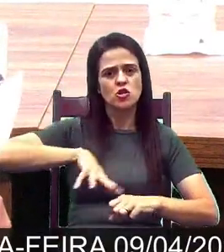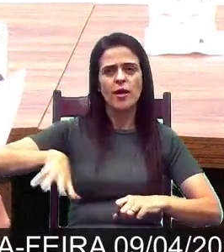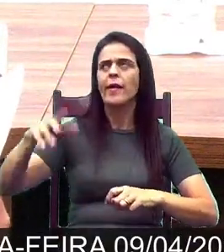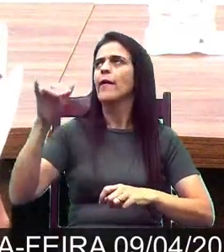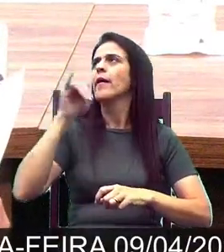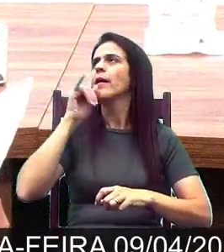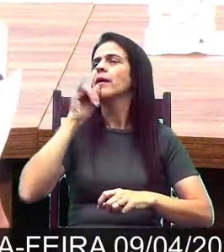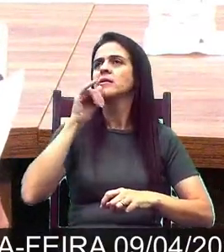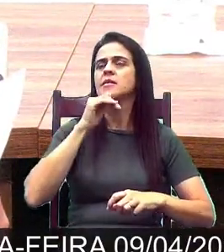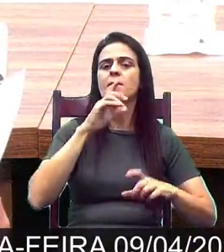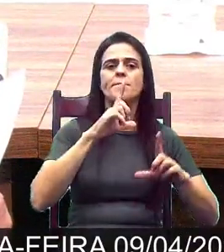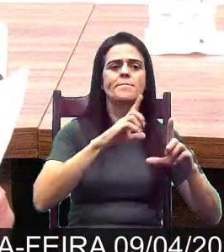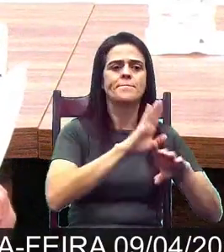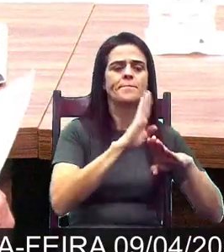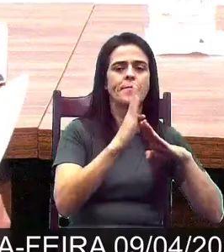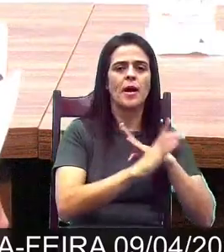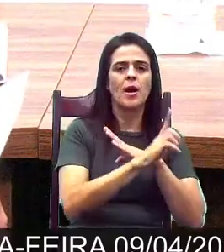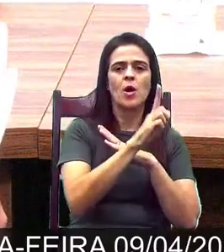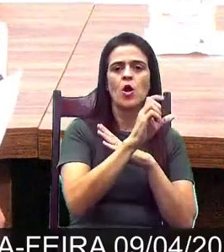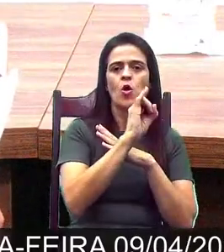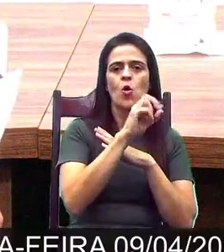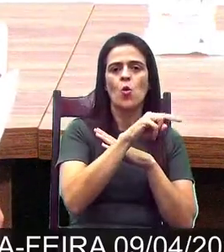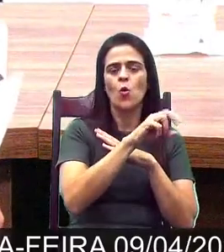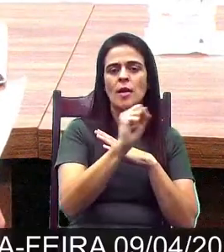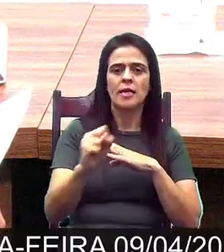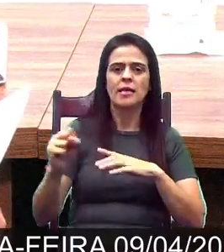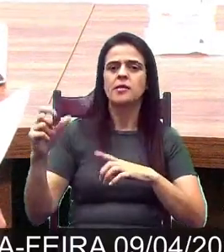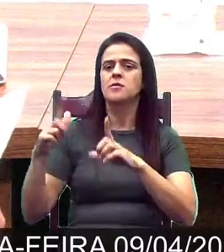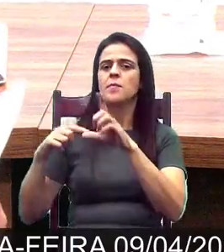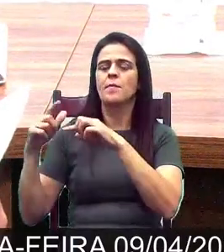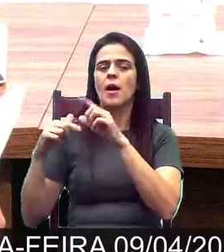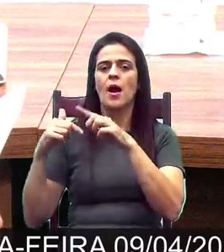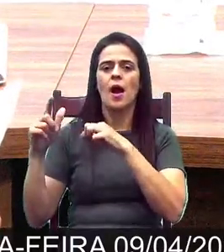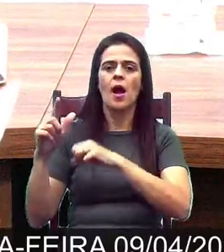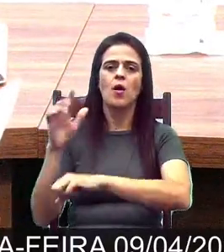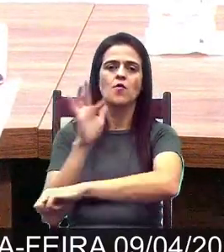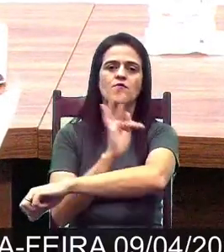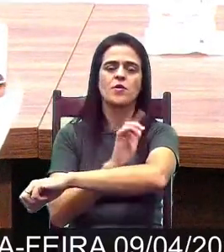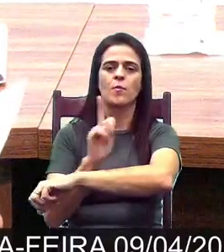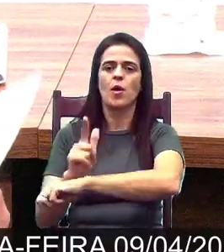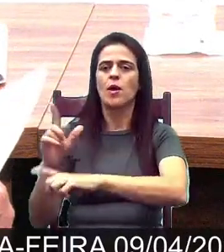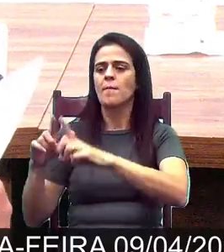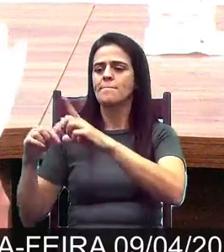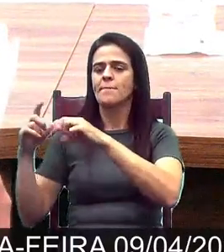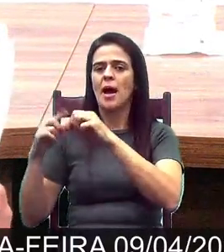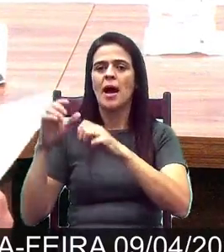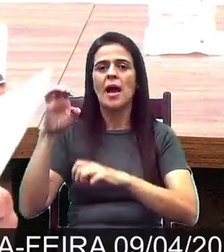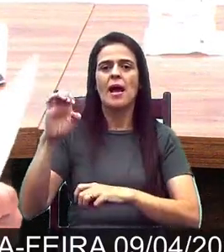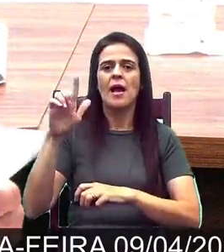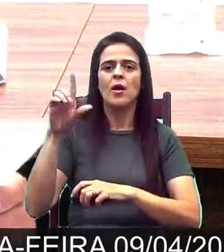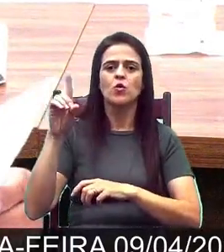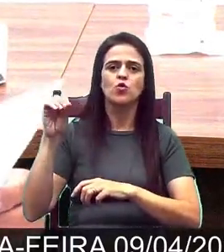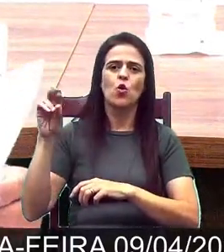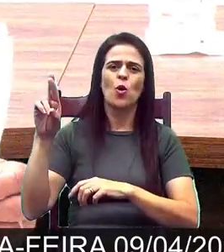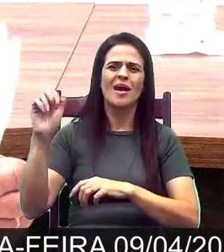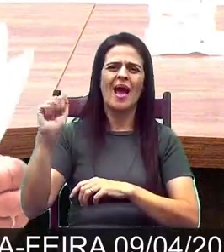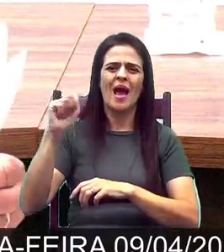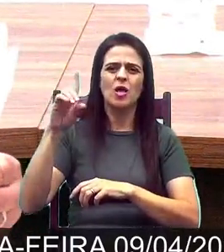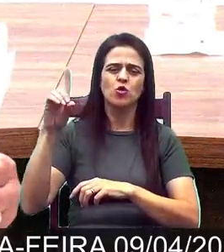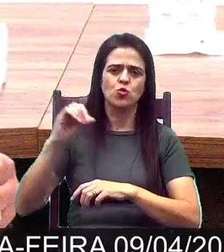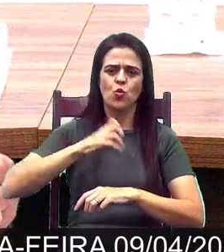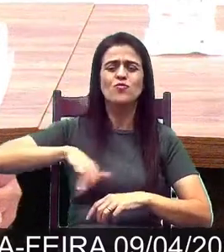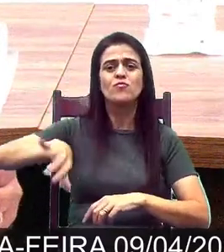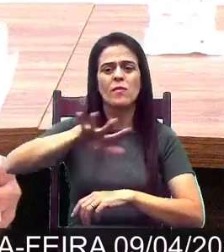como Residencial Liz, Setor Flamboyant, Residencial Eldorado, Loteamento Bela Vista, porque eu fui